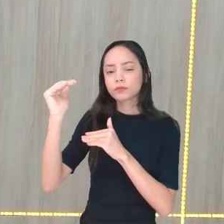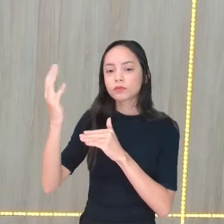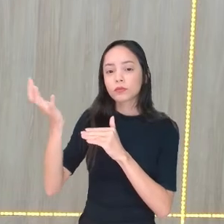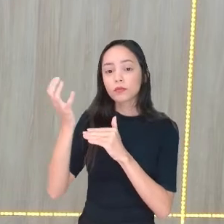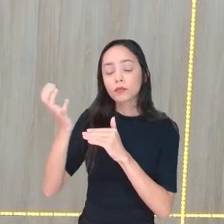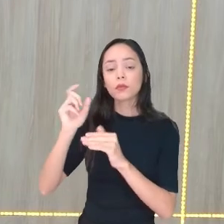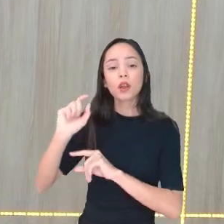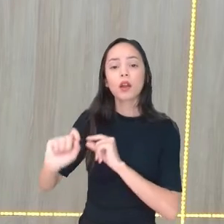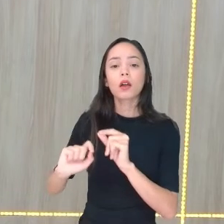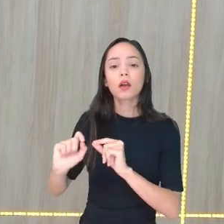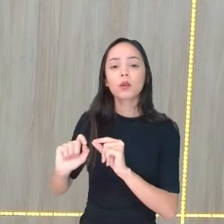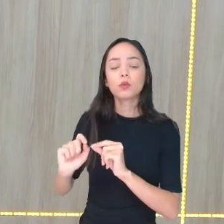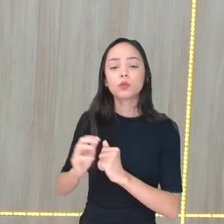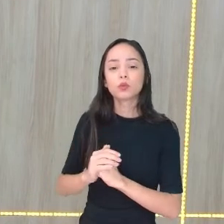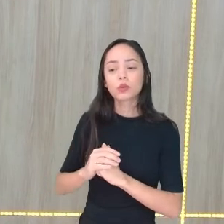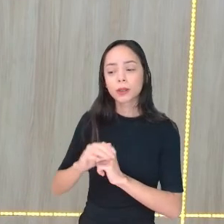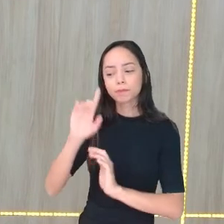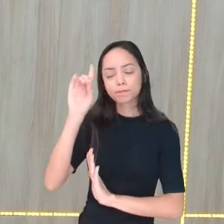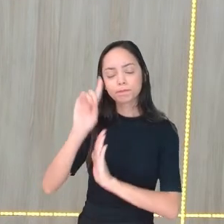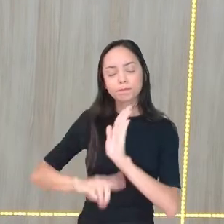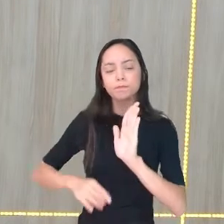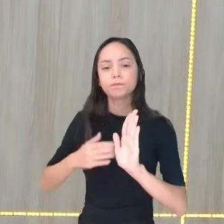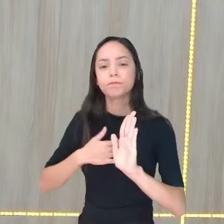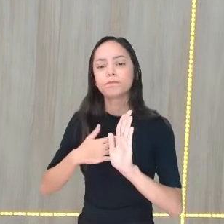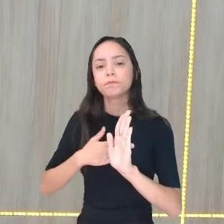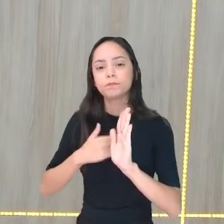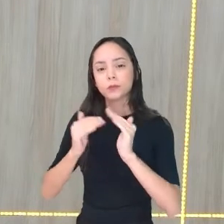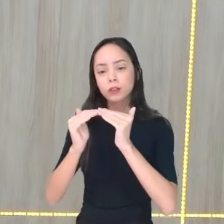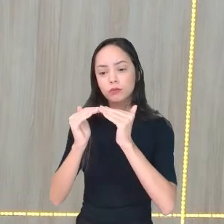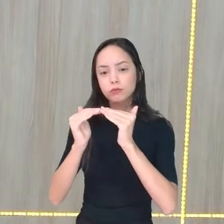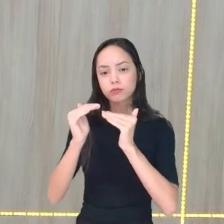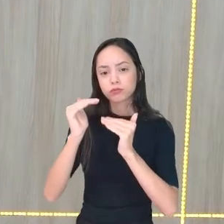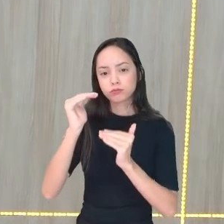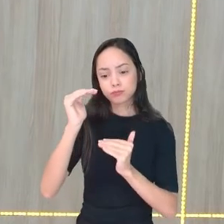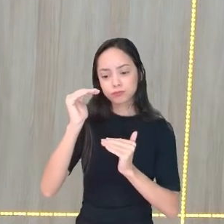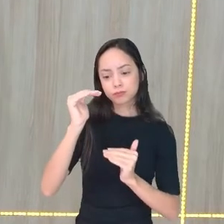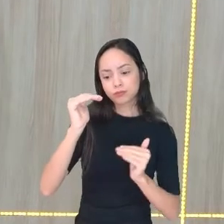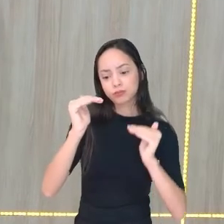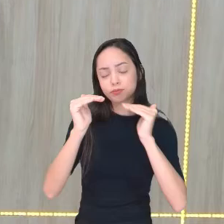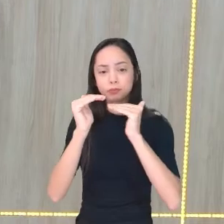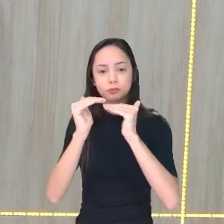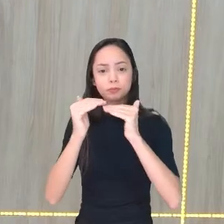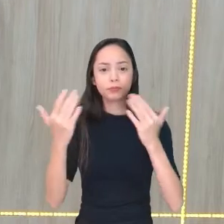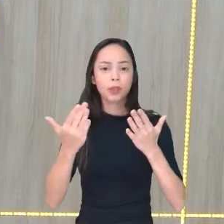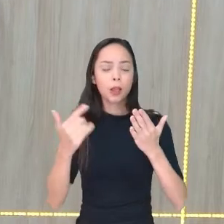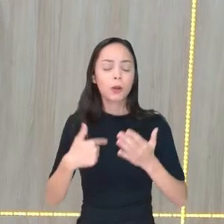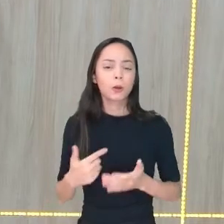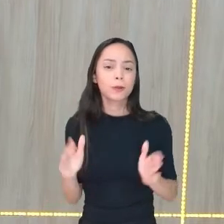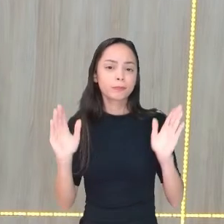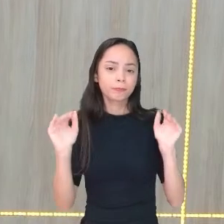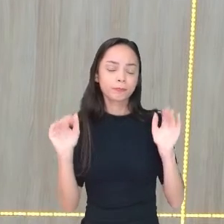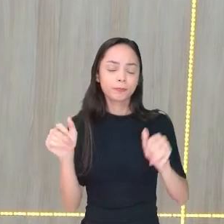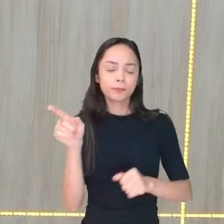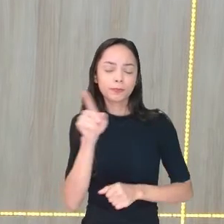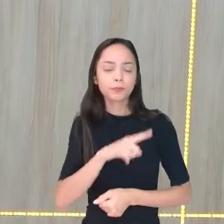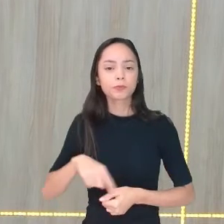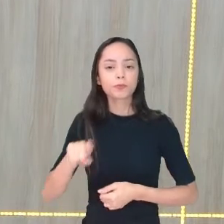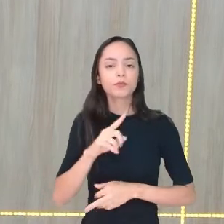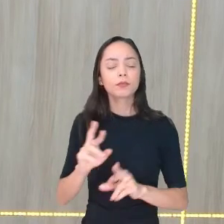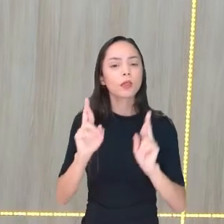né, o que é nosso de direito. Eu vou me despedir por aqui hoje, né? Espero que vocês